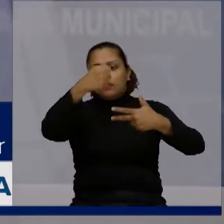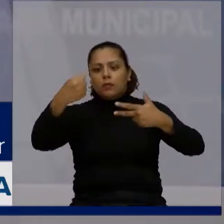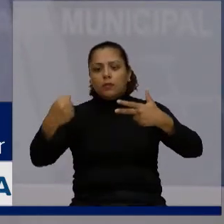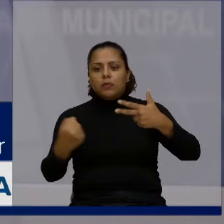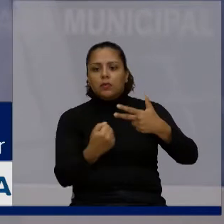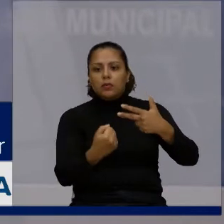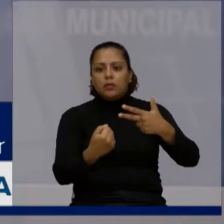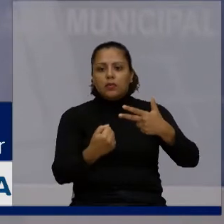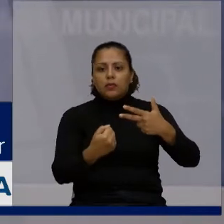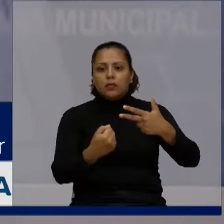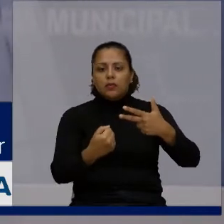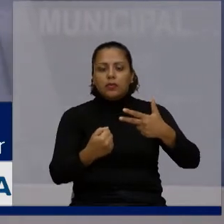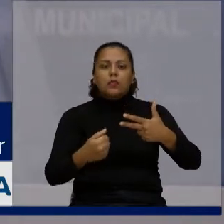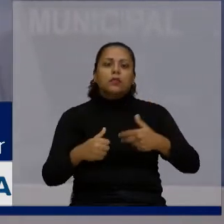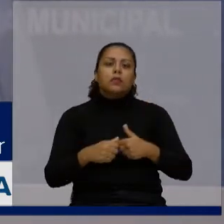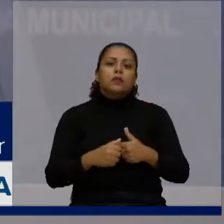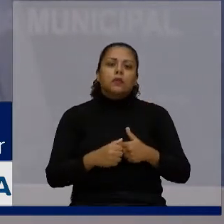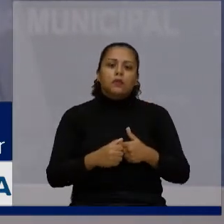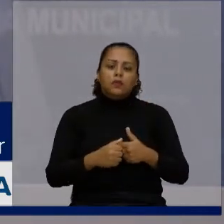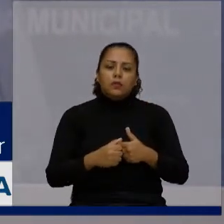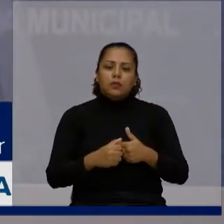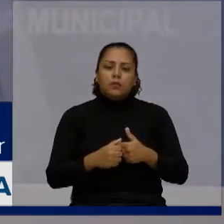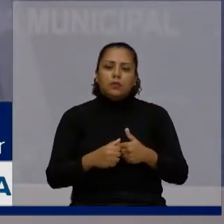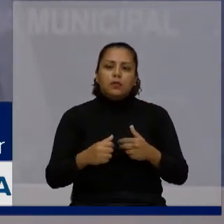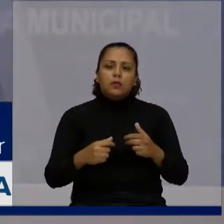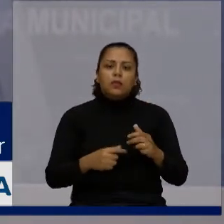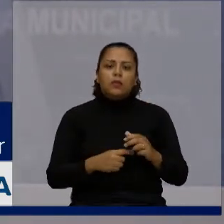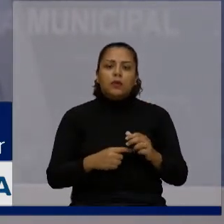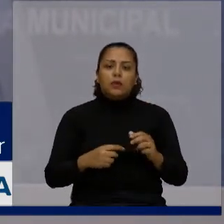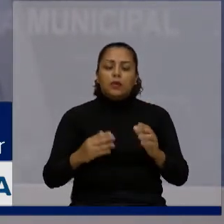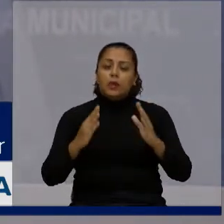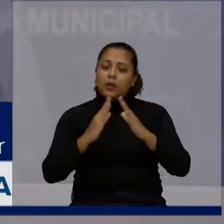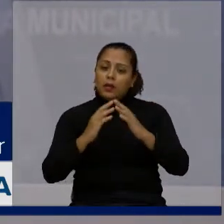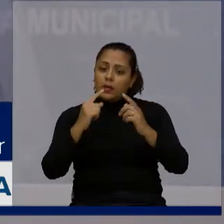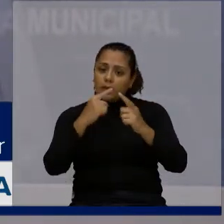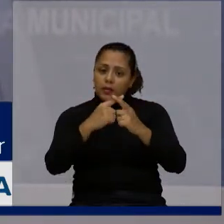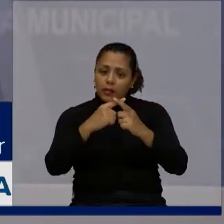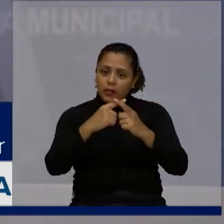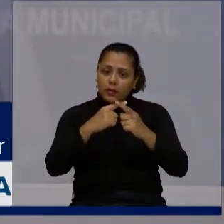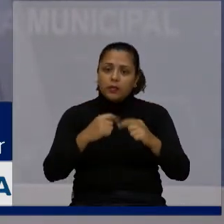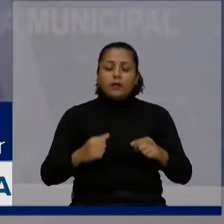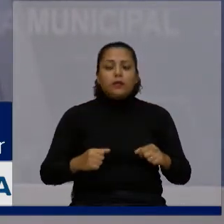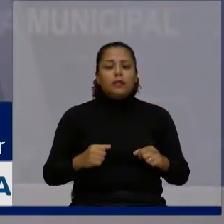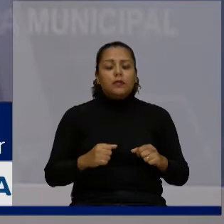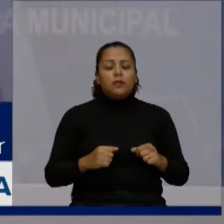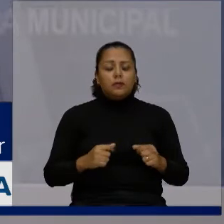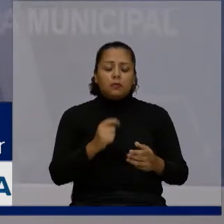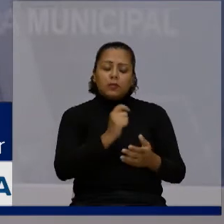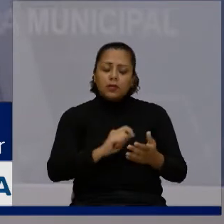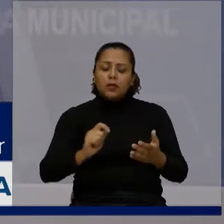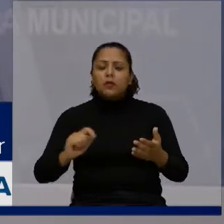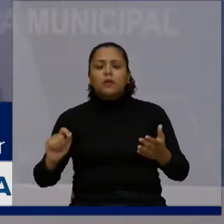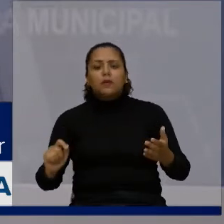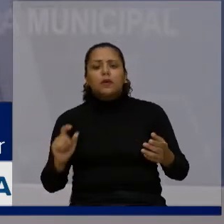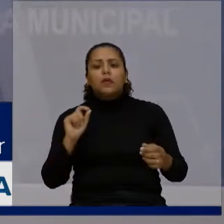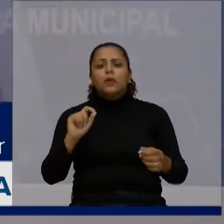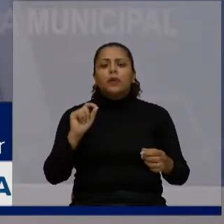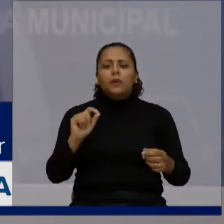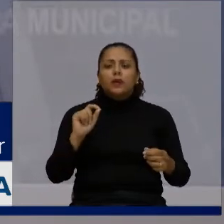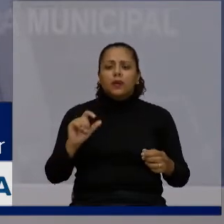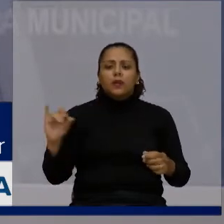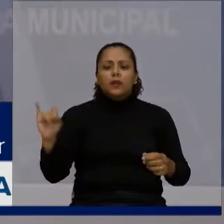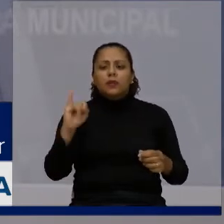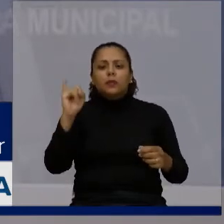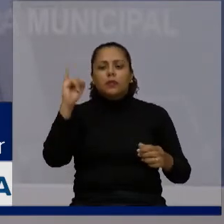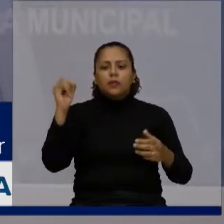é uma manifestação das igrejas, colocando alguns pontos importantes aos